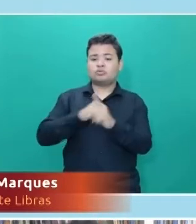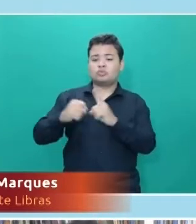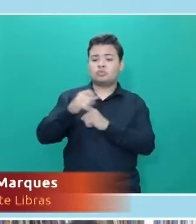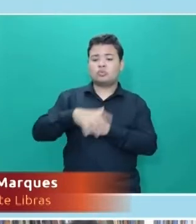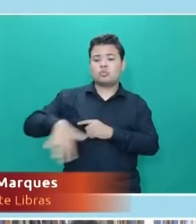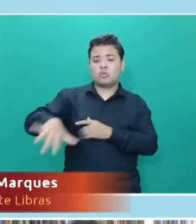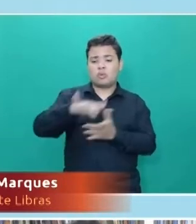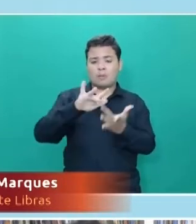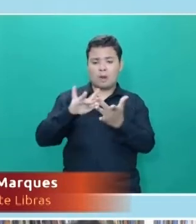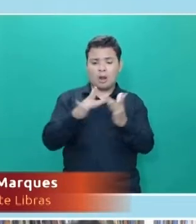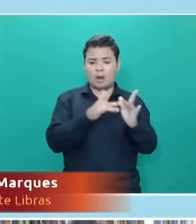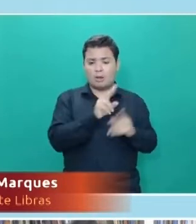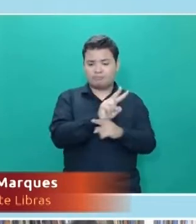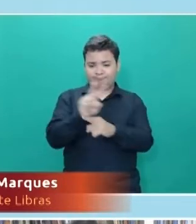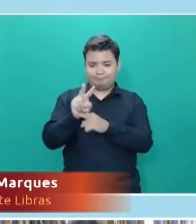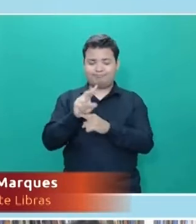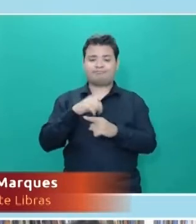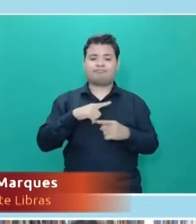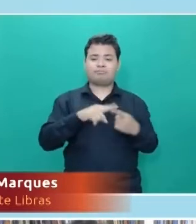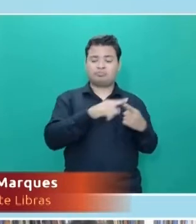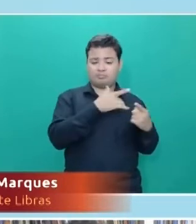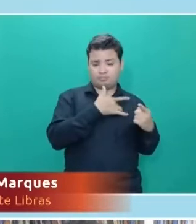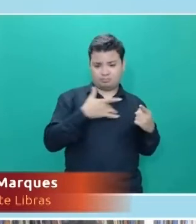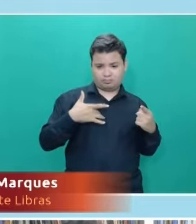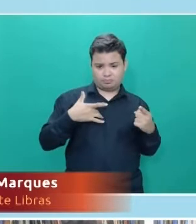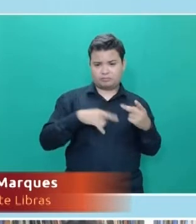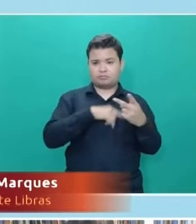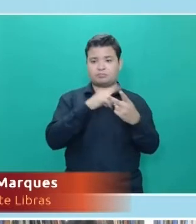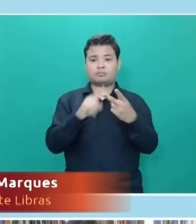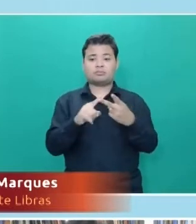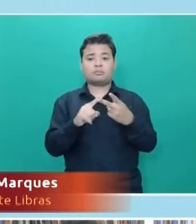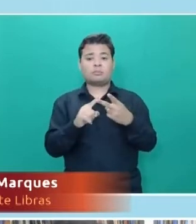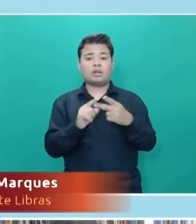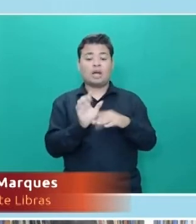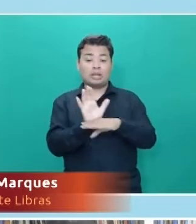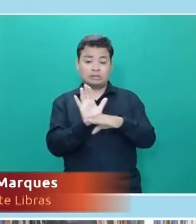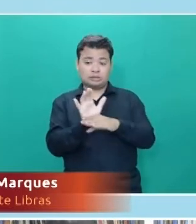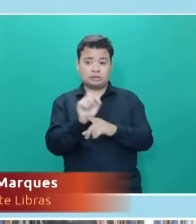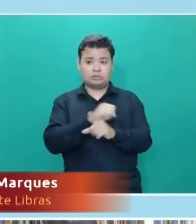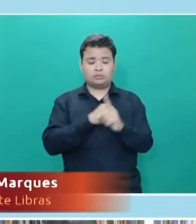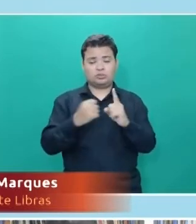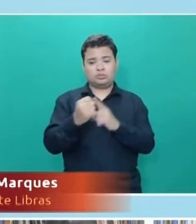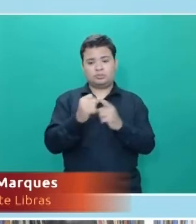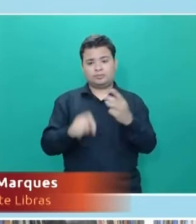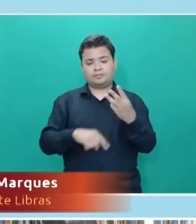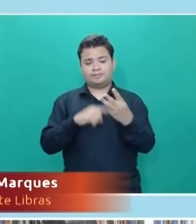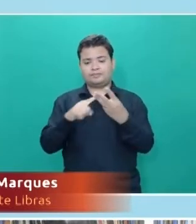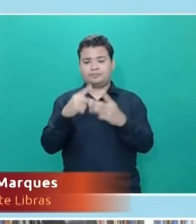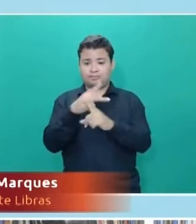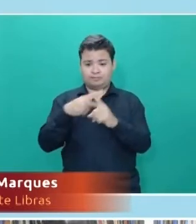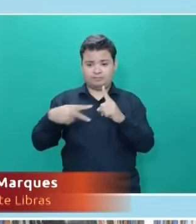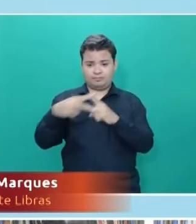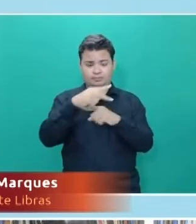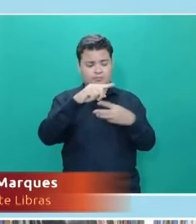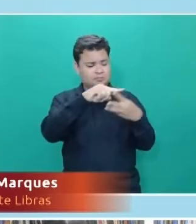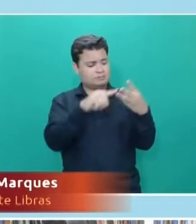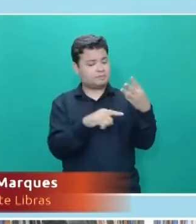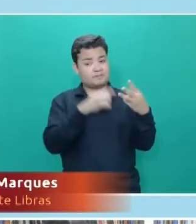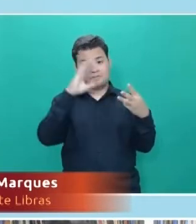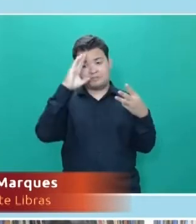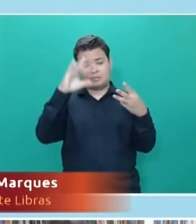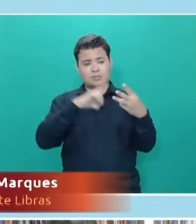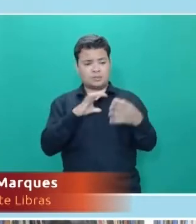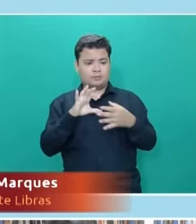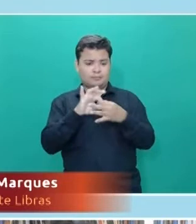envolve a saúde pública, que envolve a assistência social, envolve a previdência social, como esses três elementos fechando essa grande